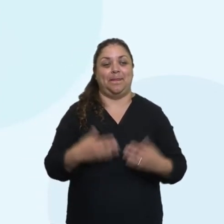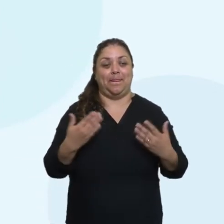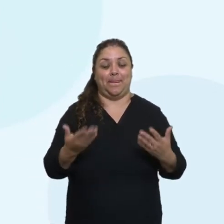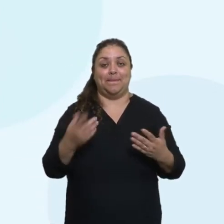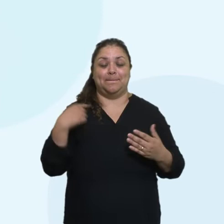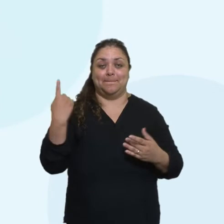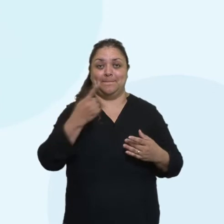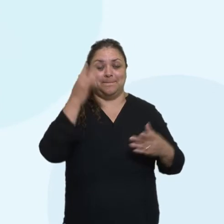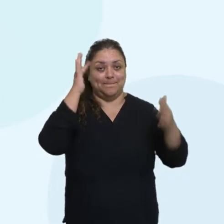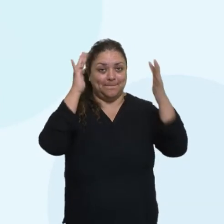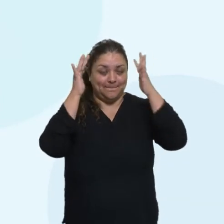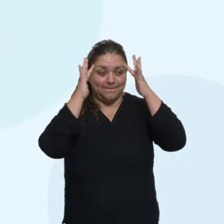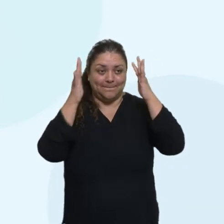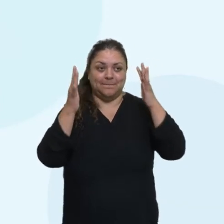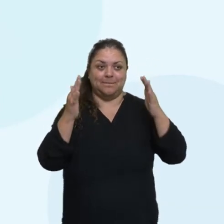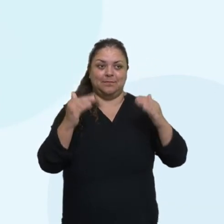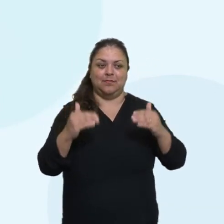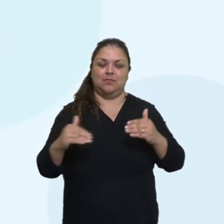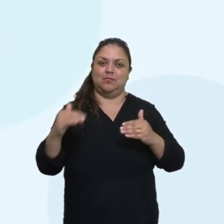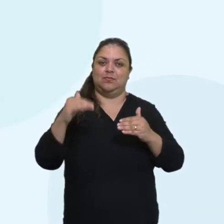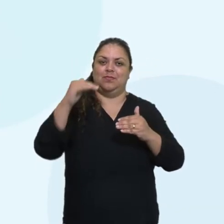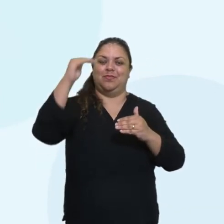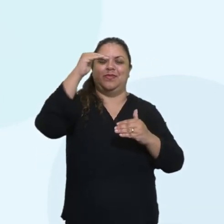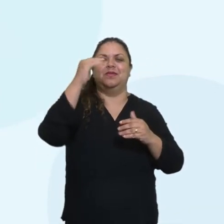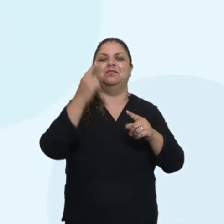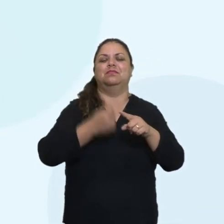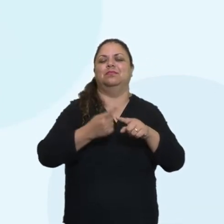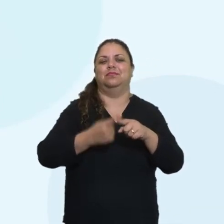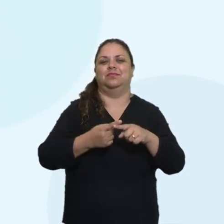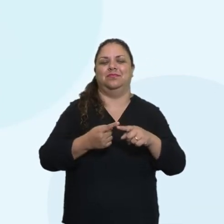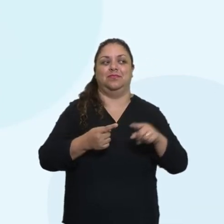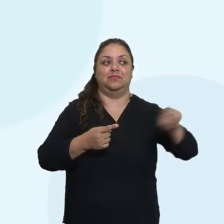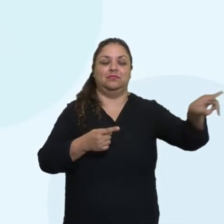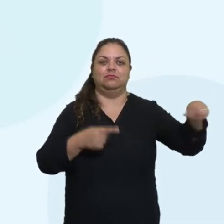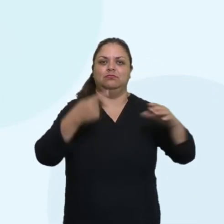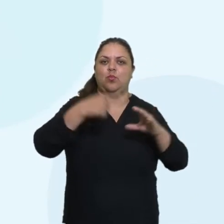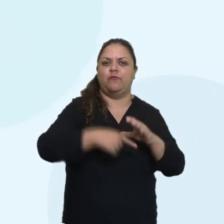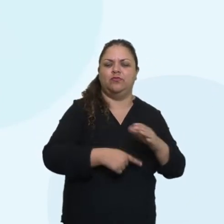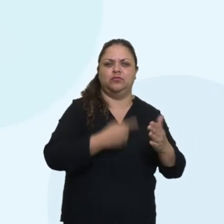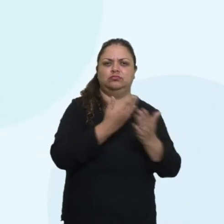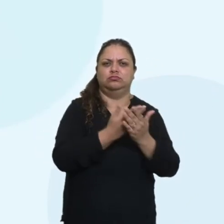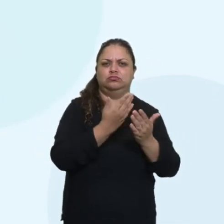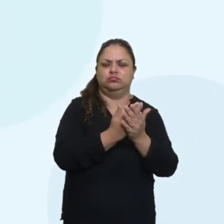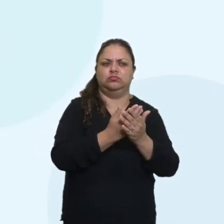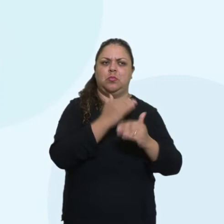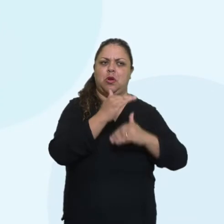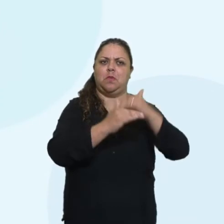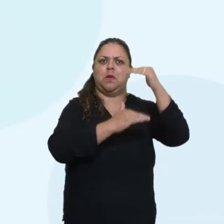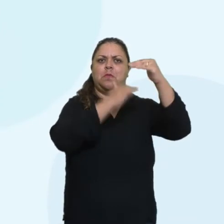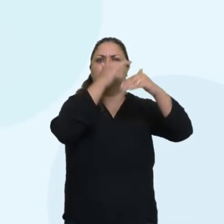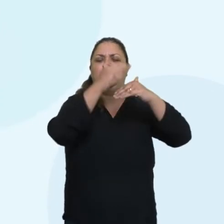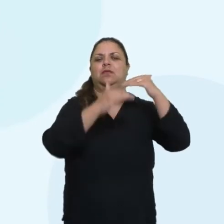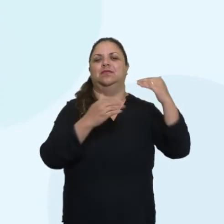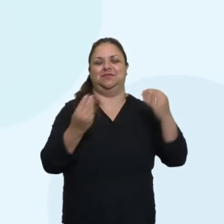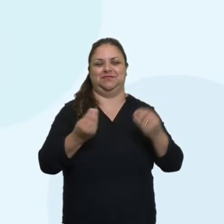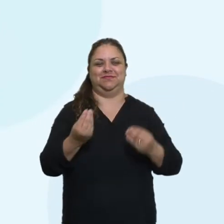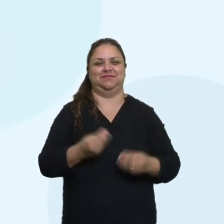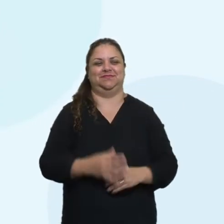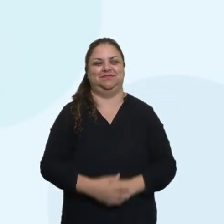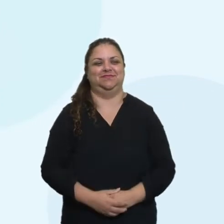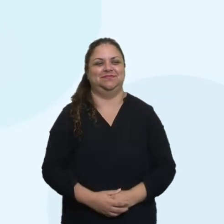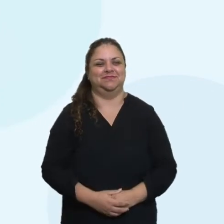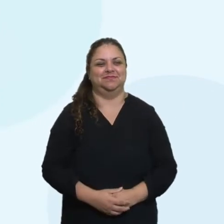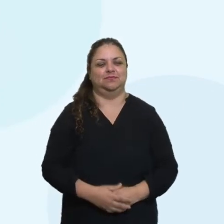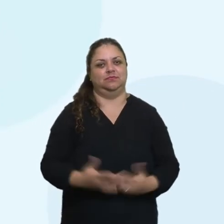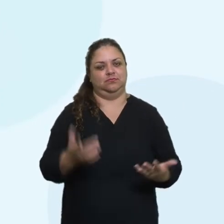a gente tá pensando talvez numa hierarquia dos verbos no sentido de aprofundamento e progressão das habilidades